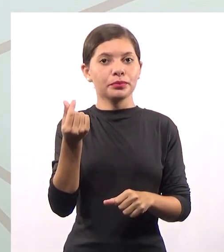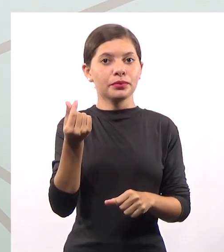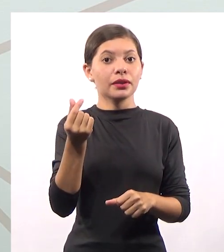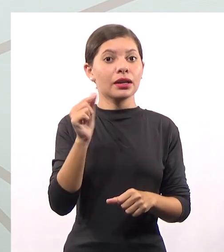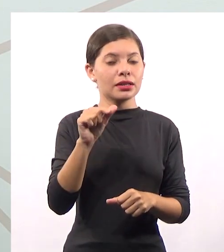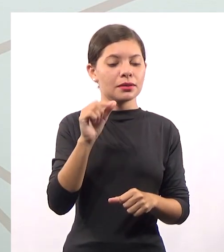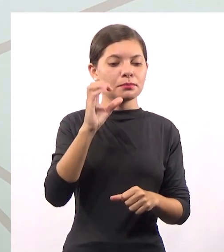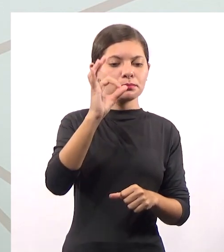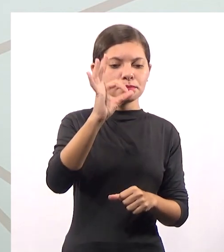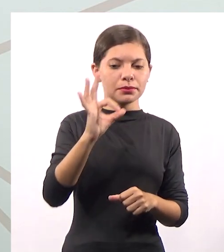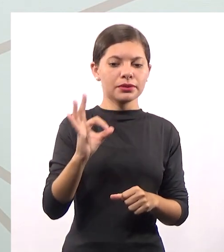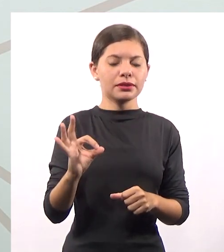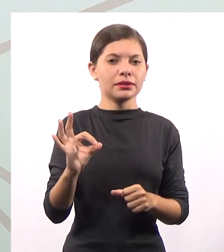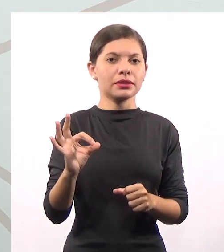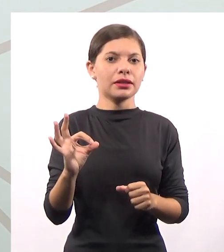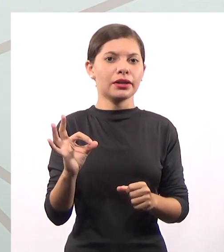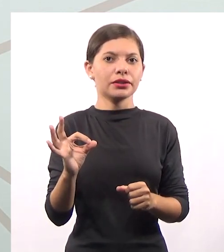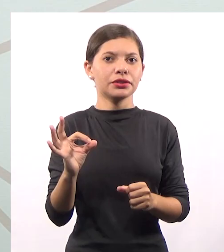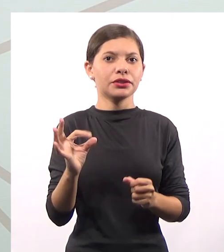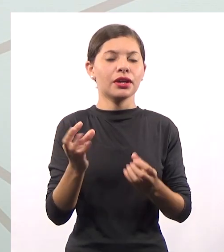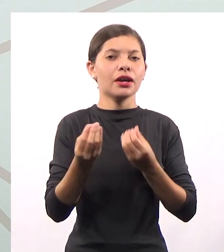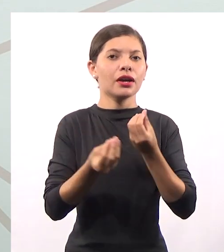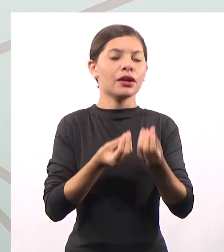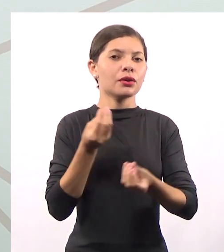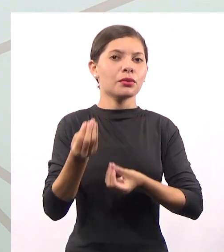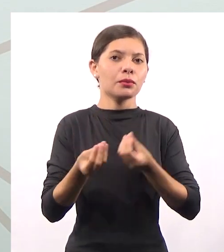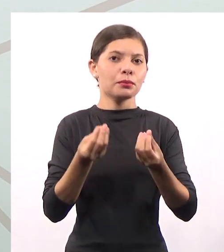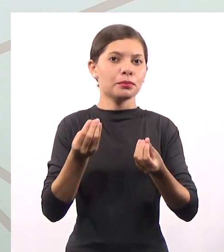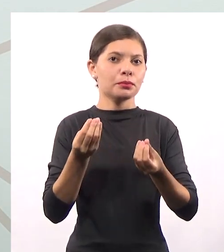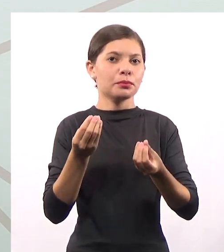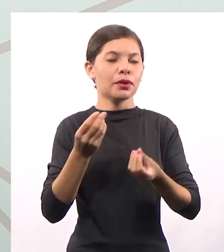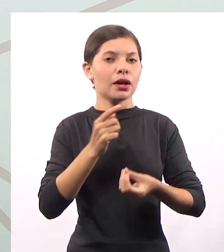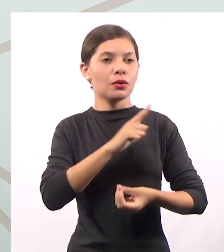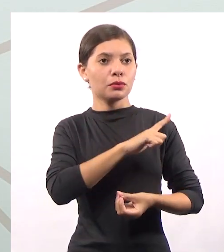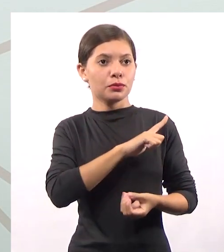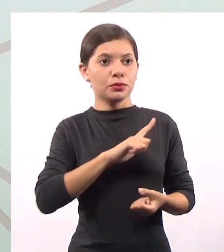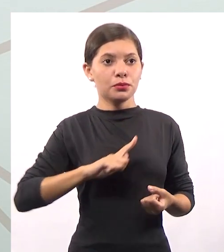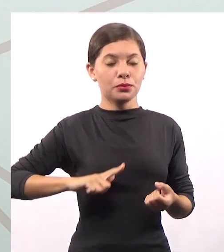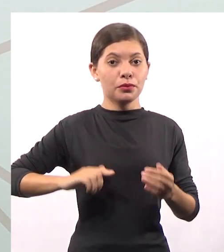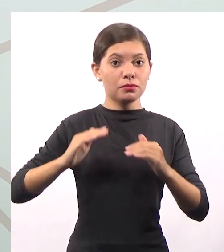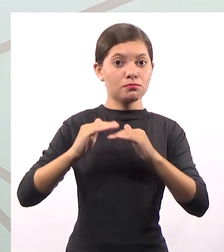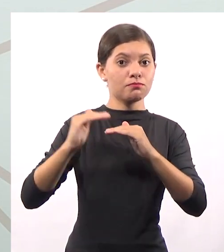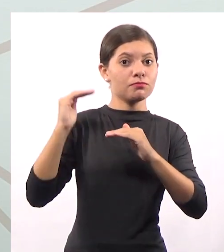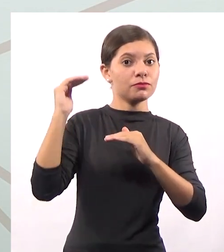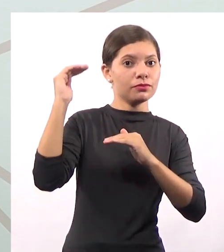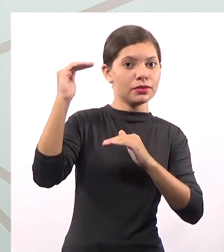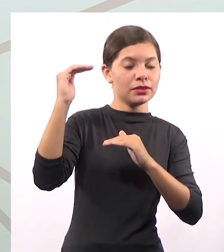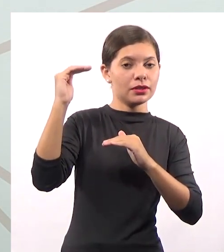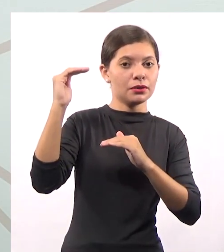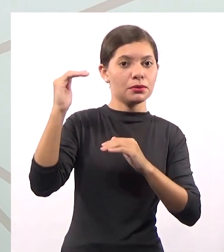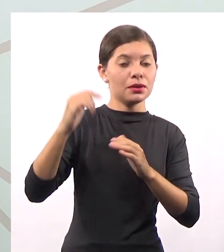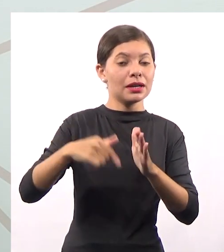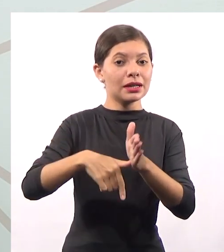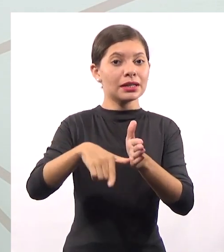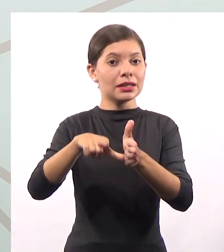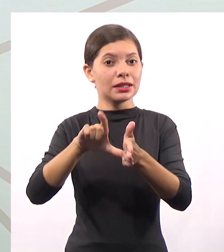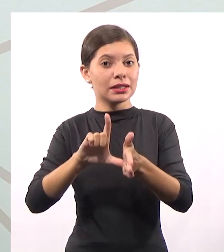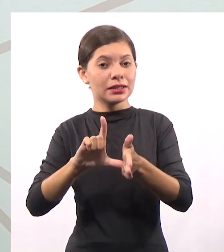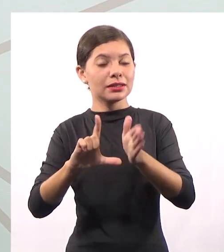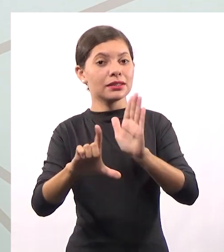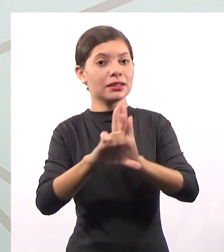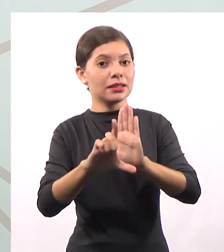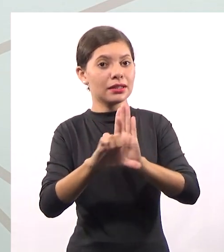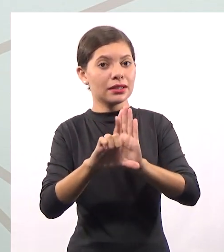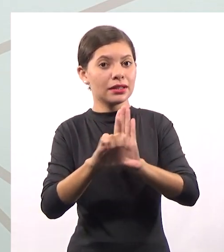que essa porcentagem ela é definida pela Constituição Federal. Então, antes da LDB, que é de